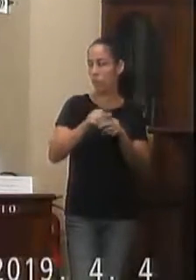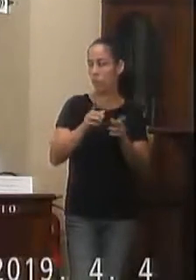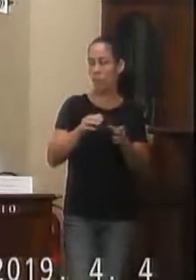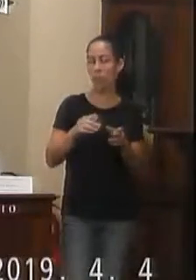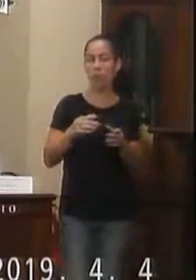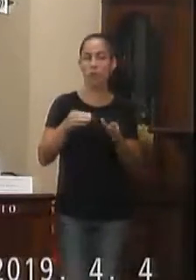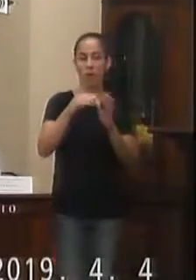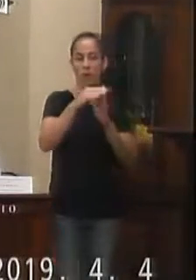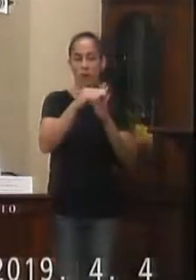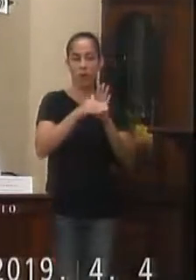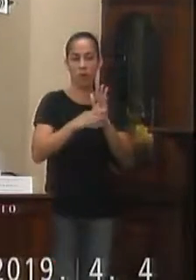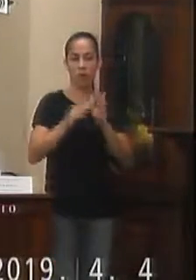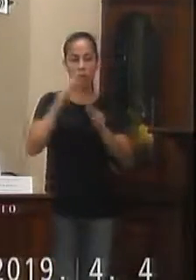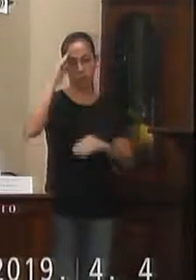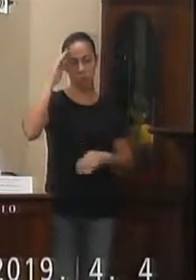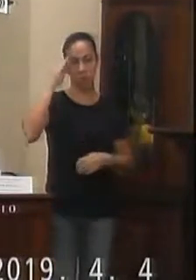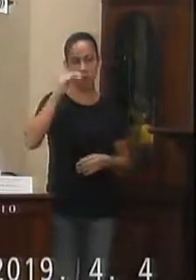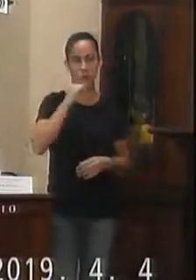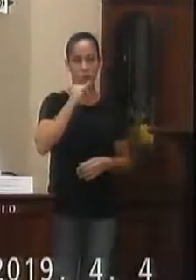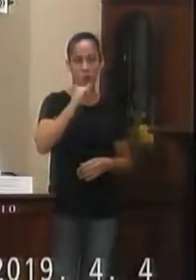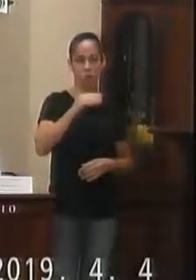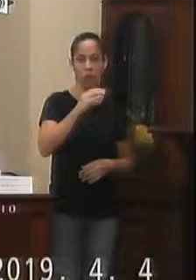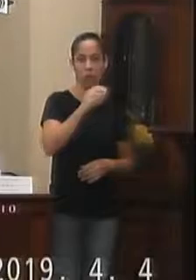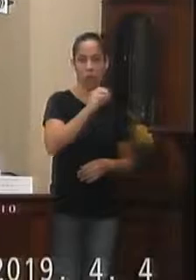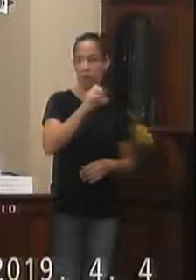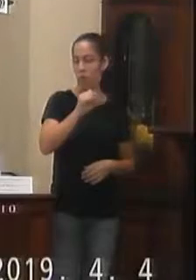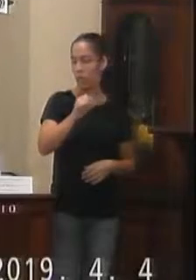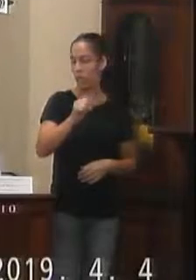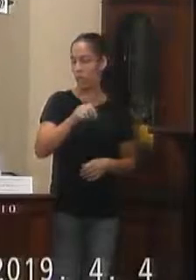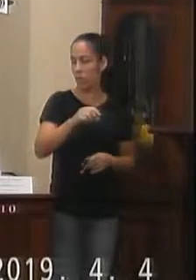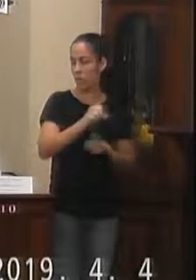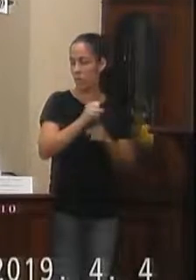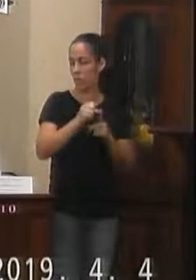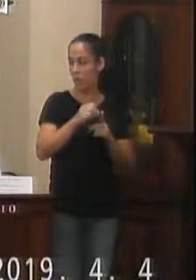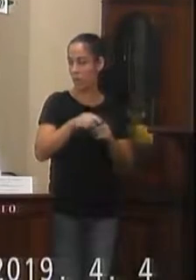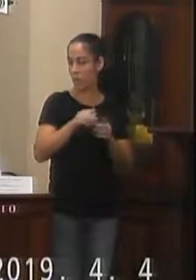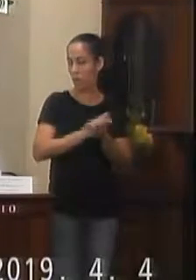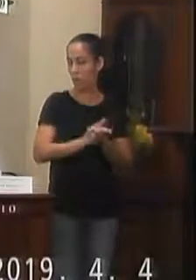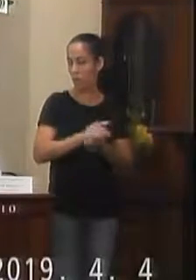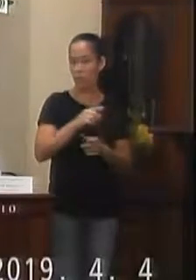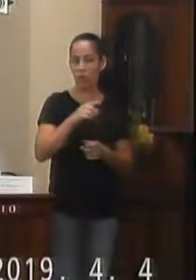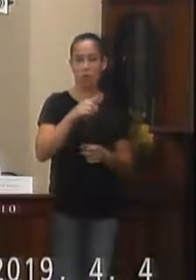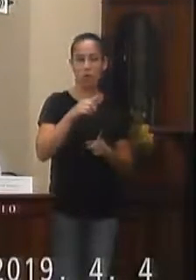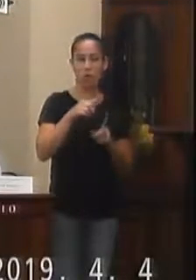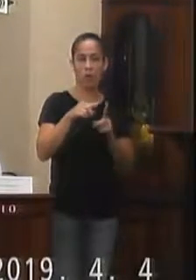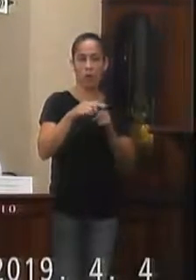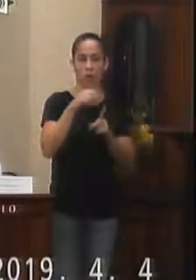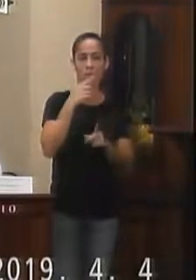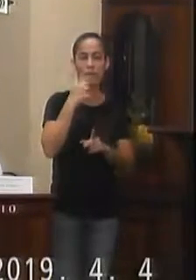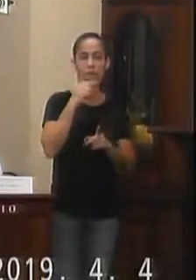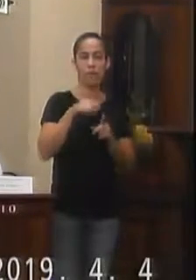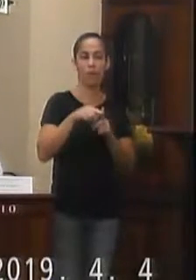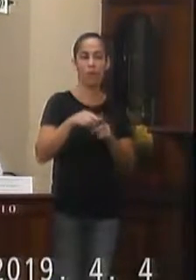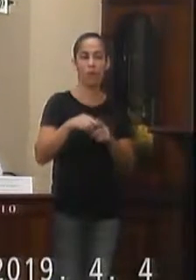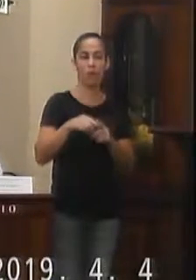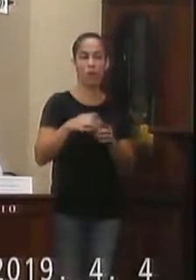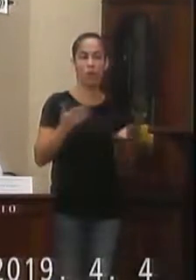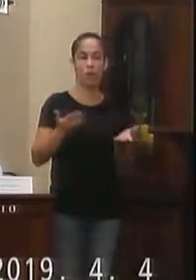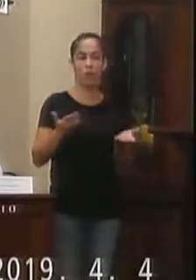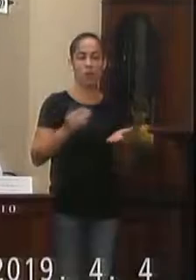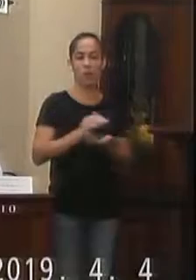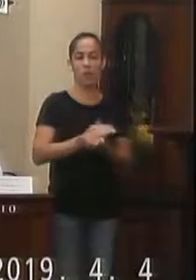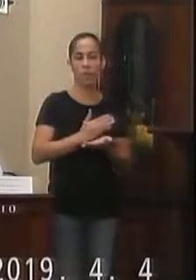mas principalmente que notifique a OES, a organização social, que no caso é a Cruz Vermelha, para que ela possa de forma